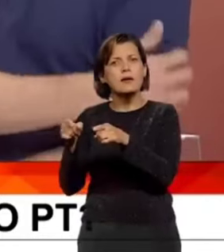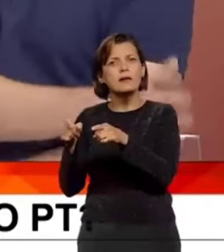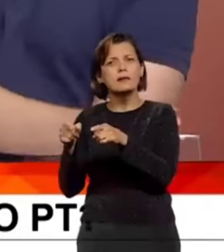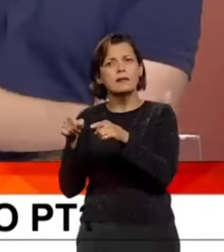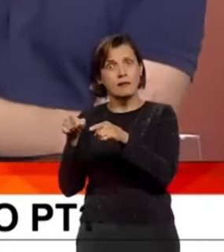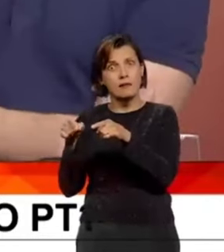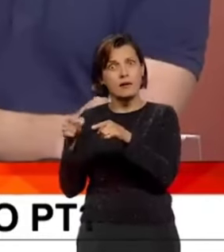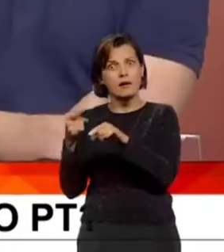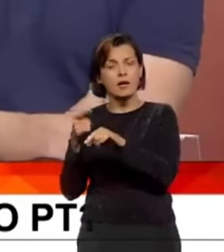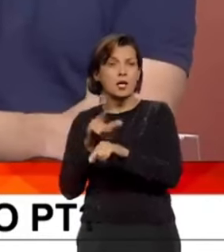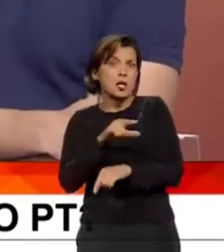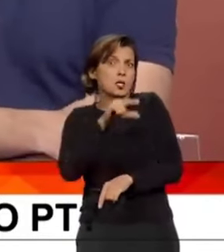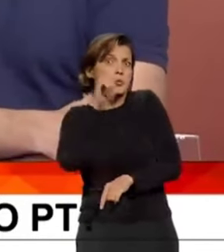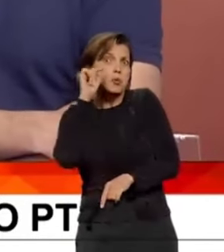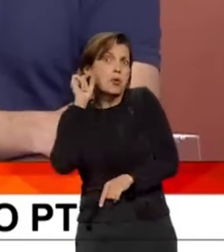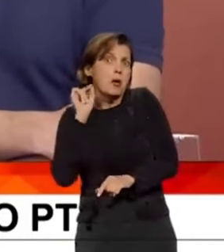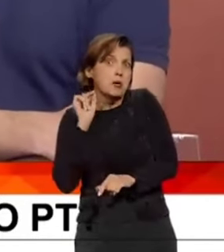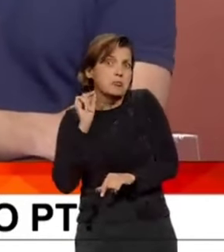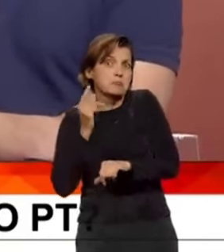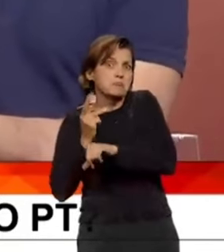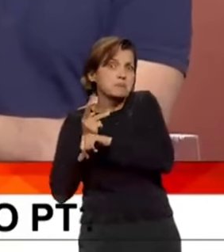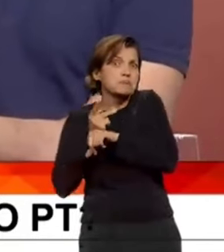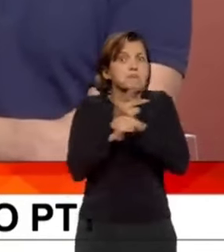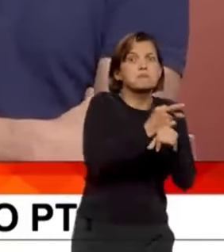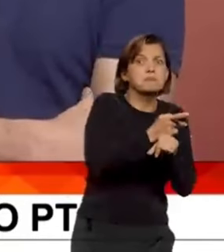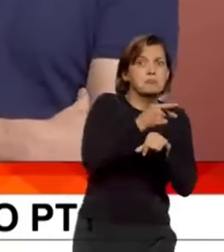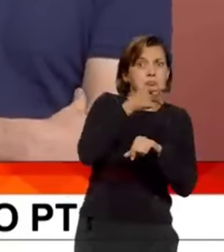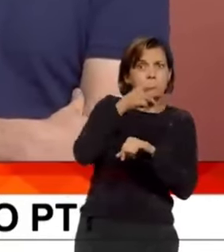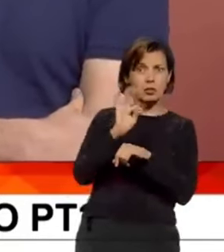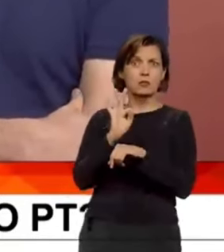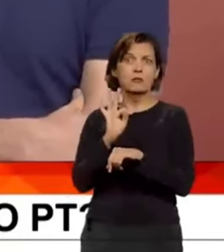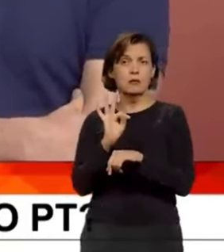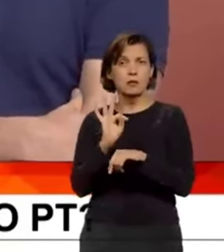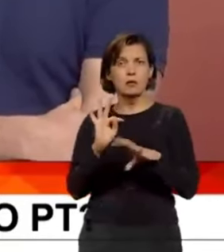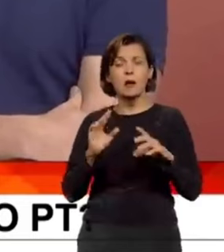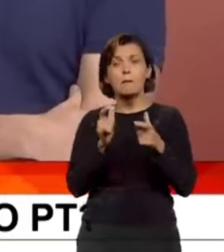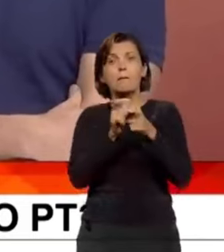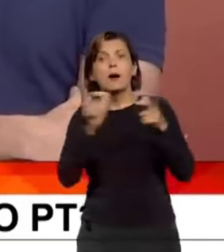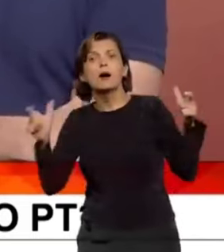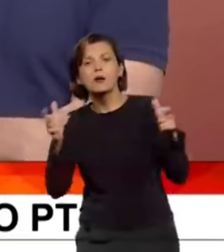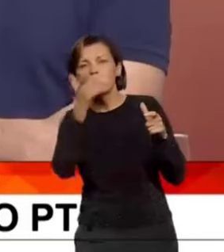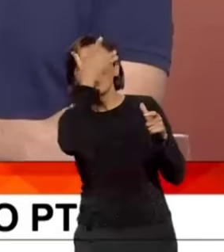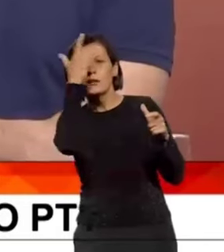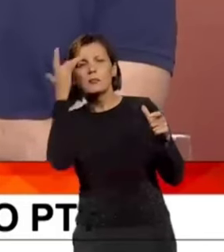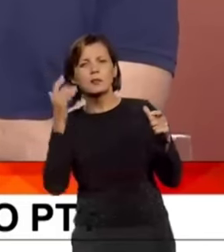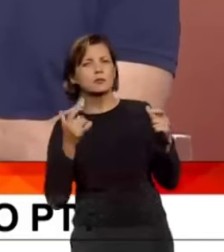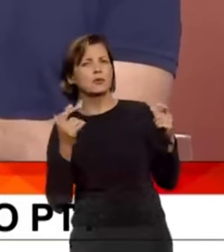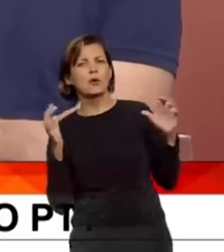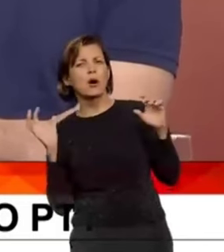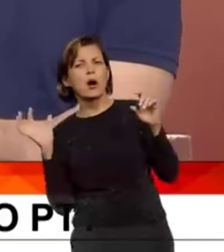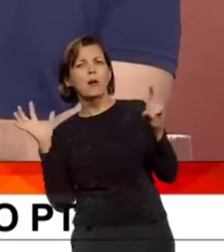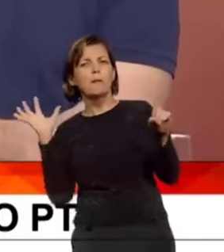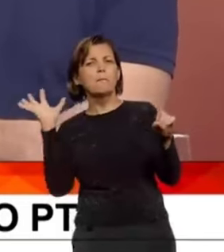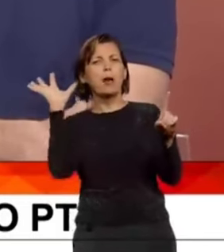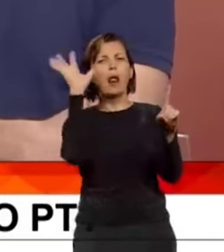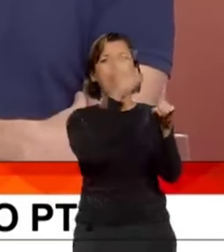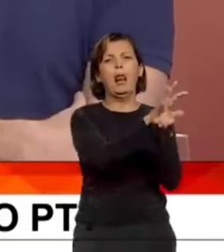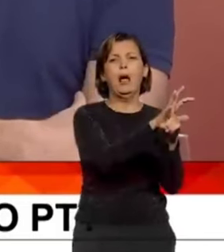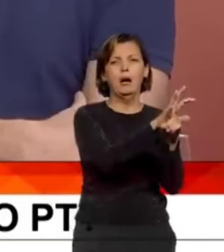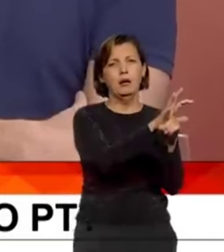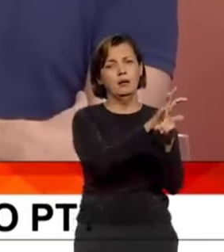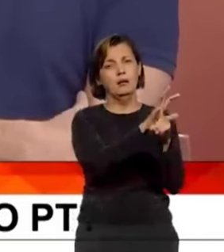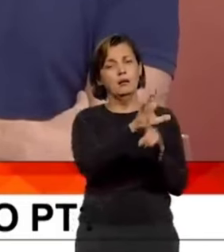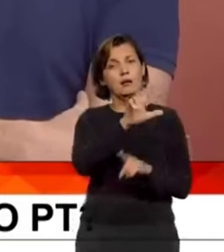buscando aquela que a preferência do eleitorado Brasileiro hoje que corre para os braços presidente Lula então presidente Lula